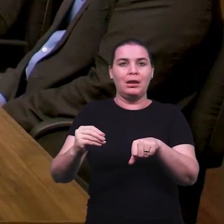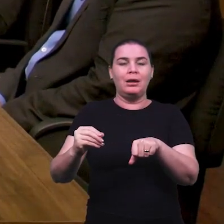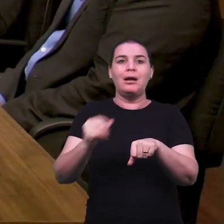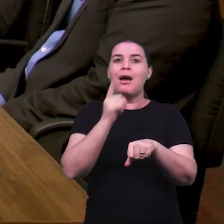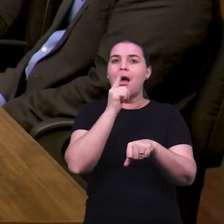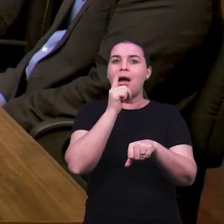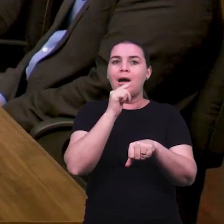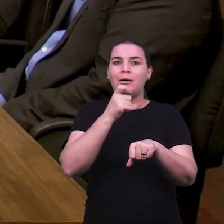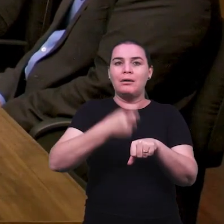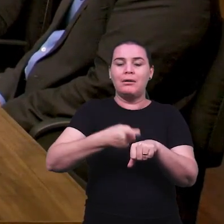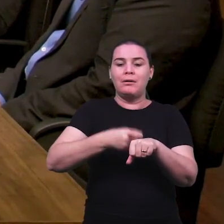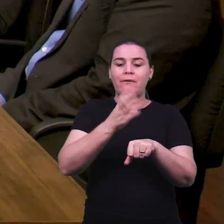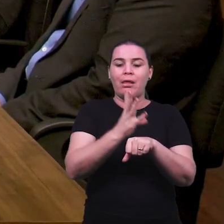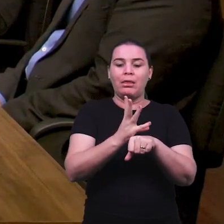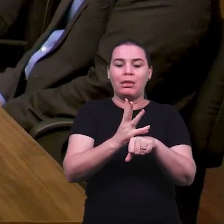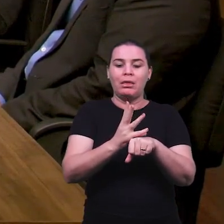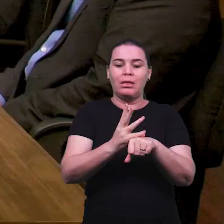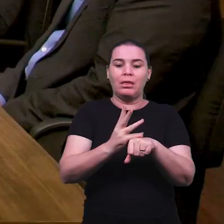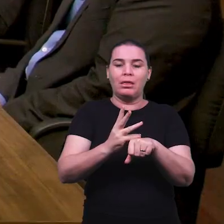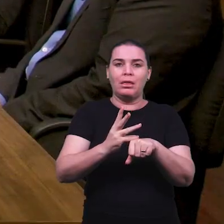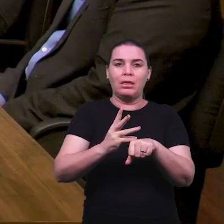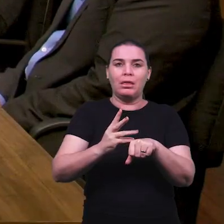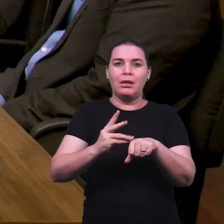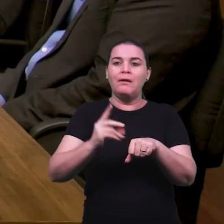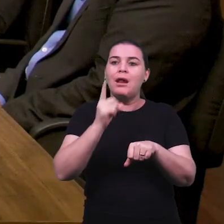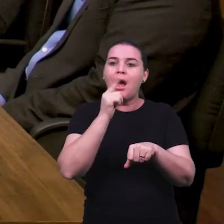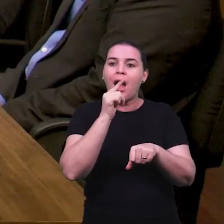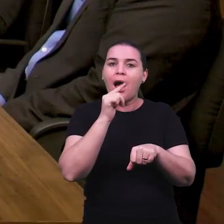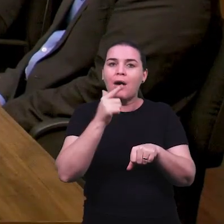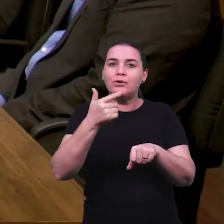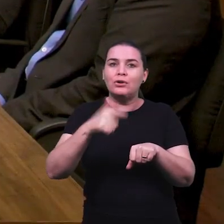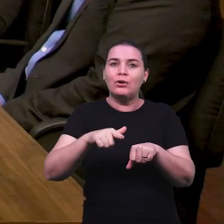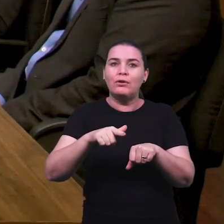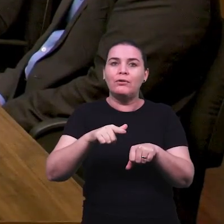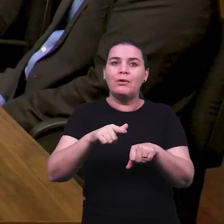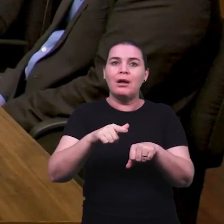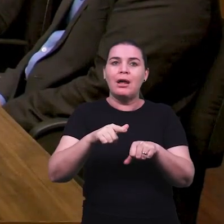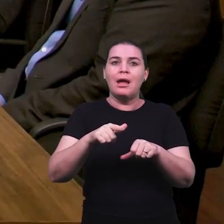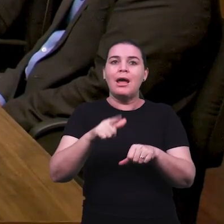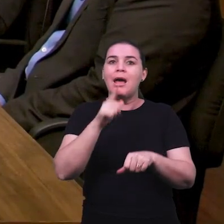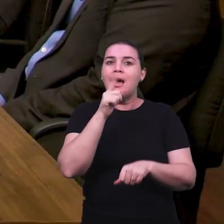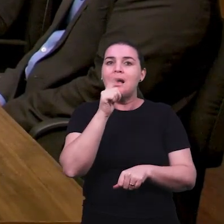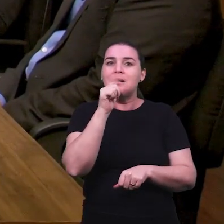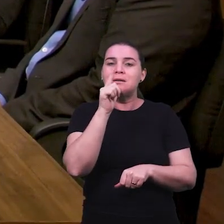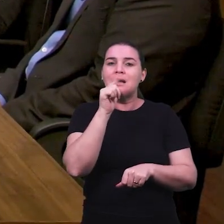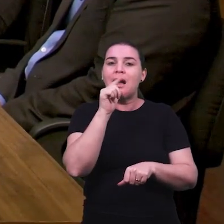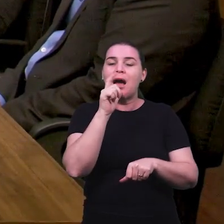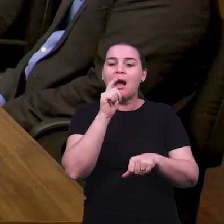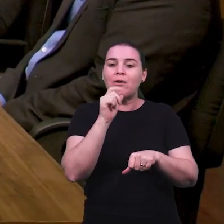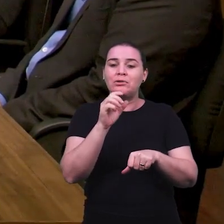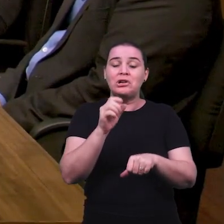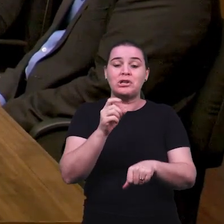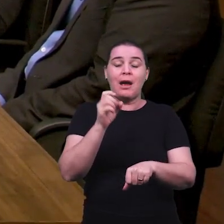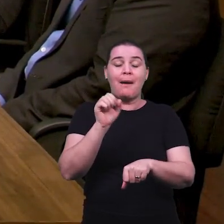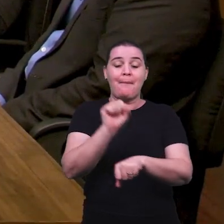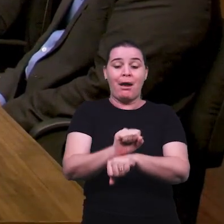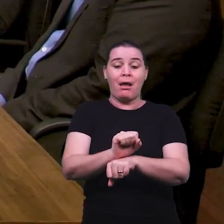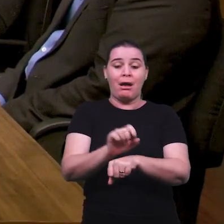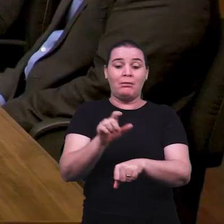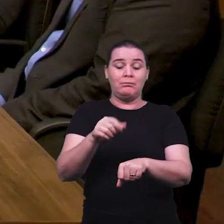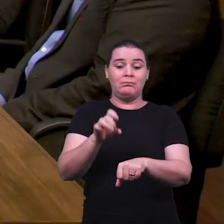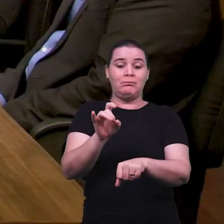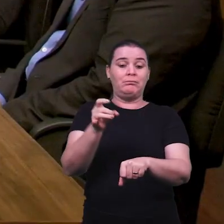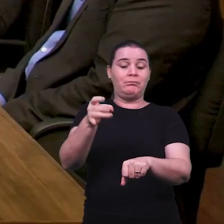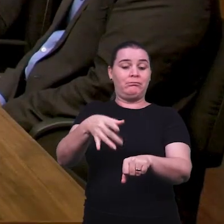derretendo e vai gerar o líquido. Então, se ele deixar aqui parado, esse líquido nunca mais vai voltar a ser gelo. Porque não tem energia